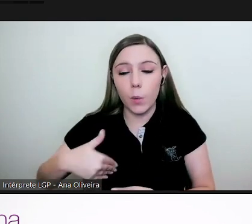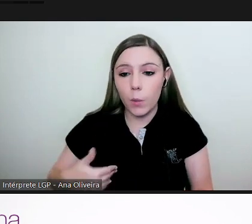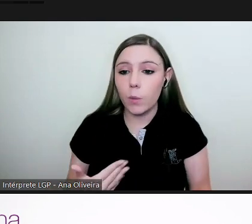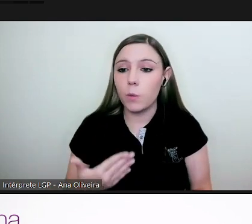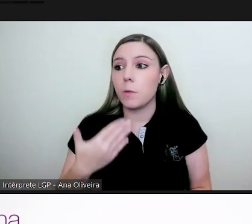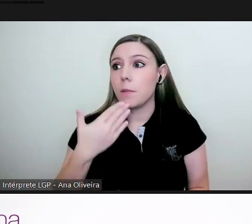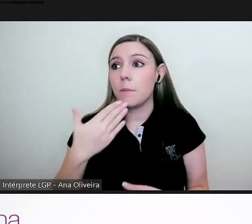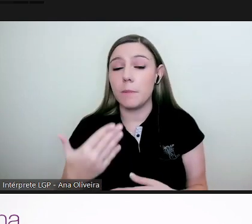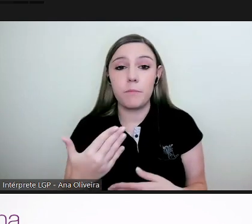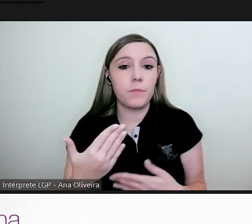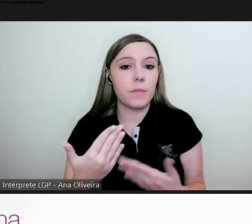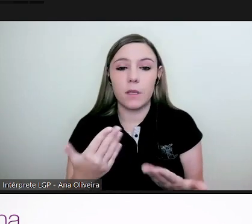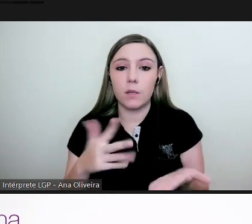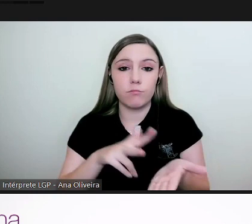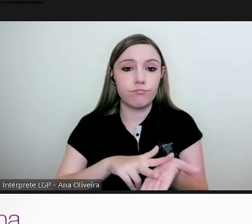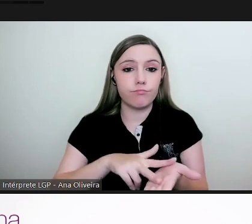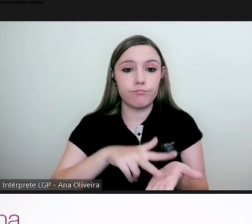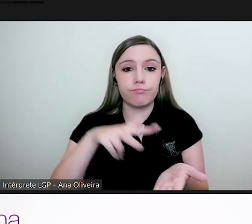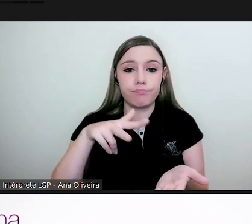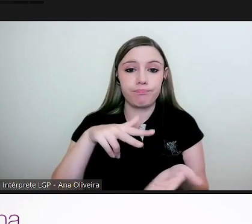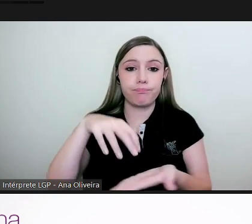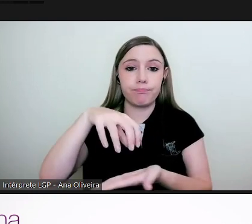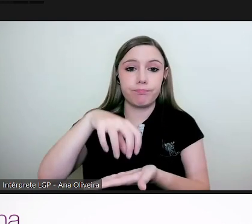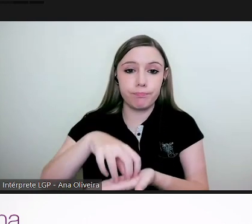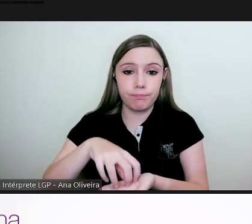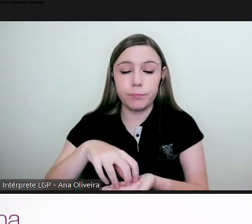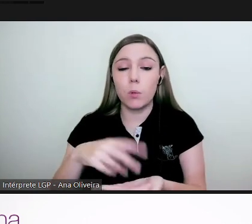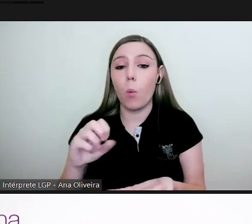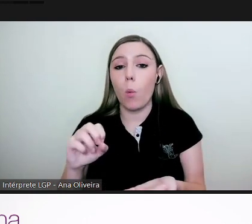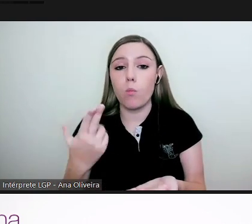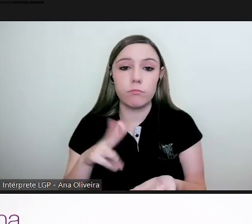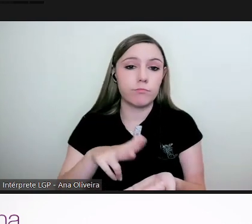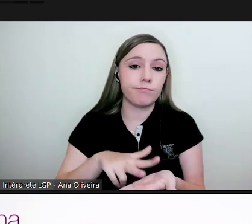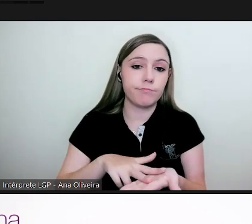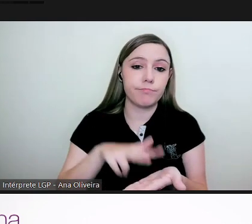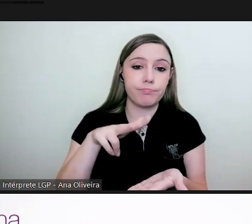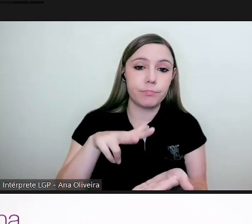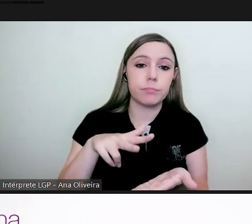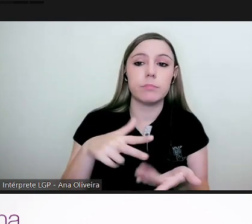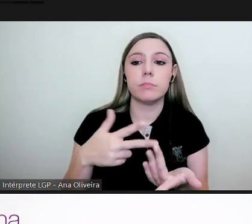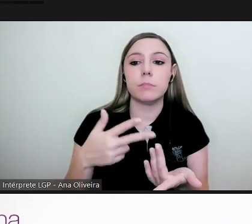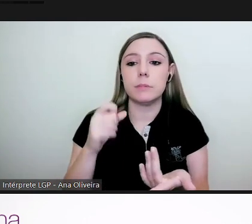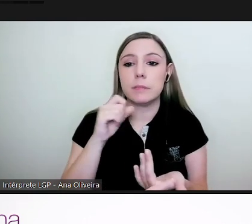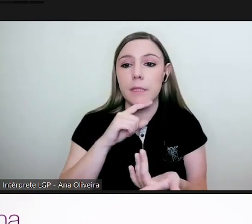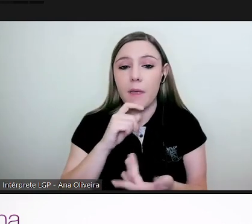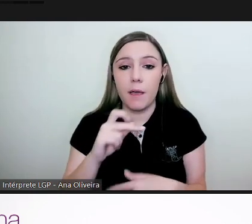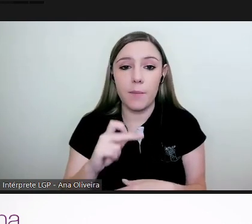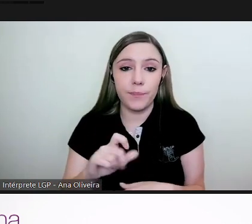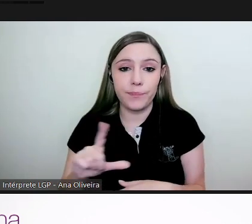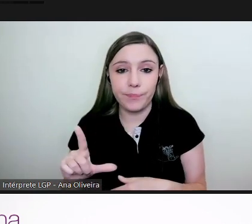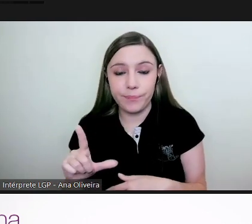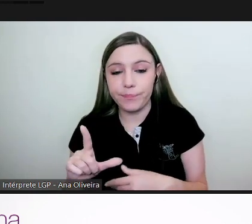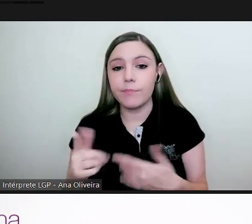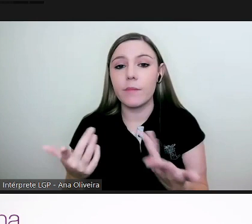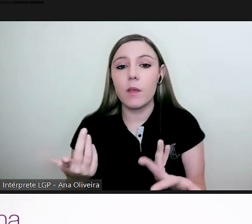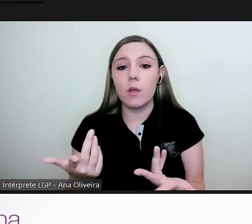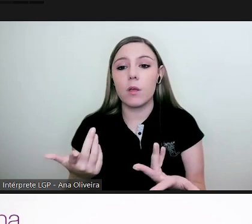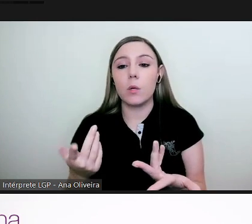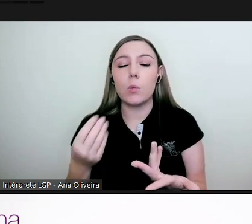uma licença urbanística, uma licença para alojamento local, como as